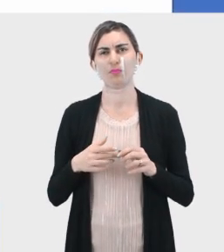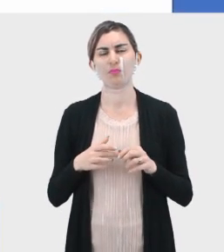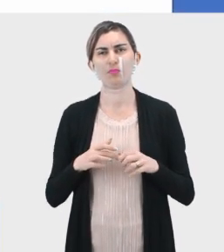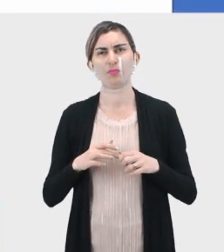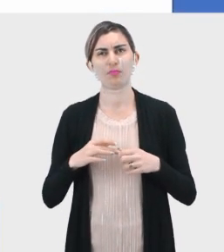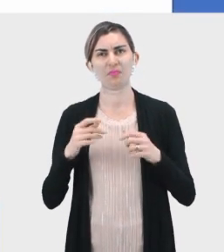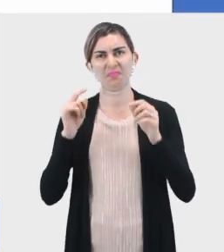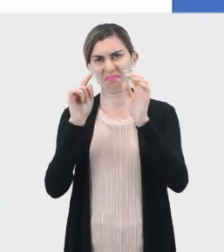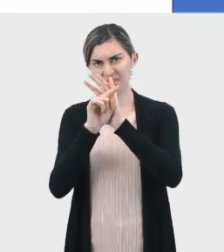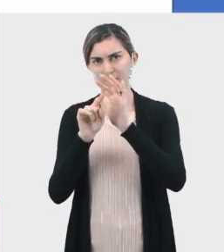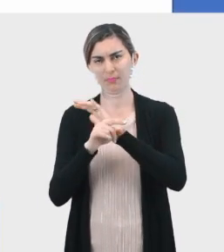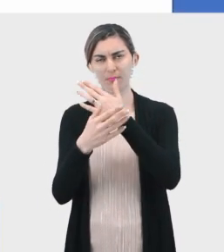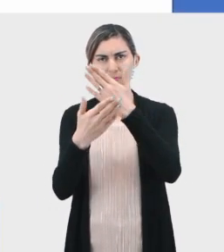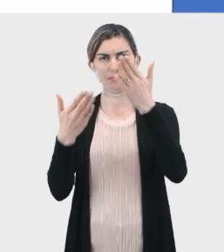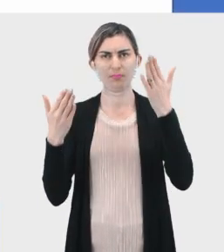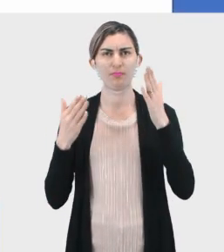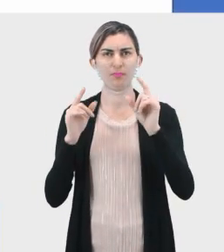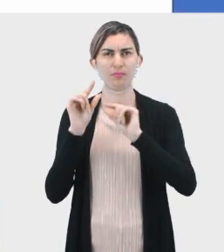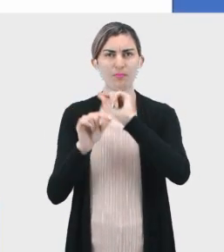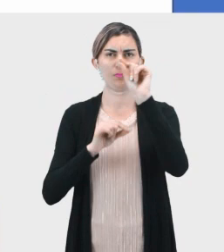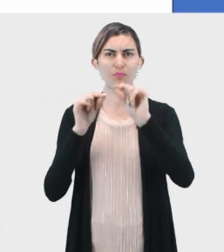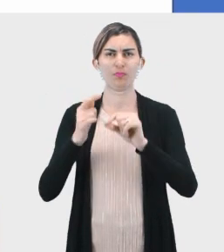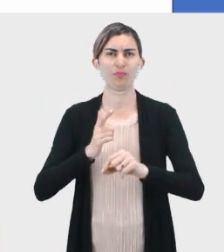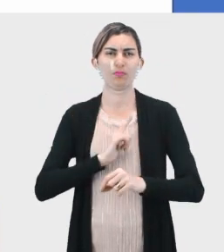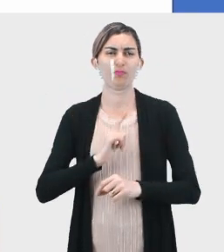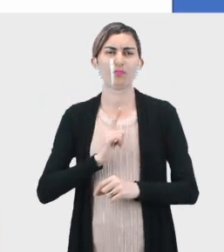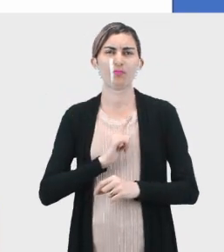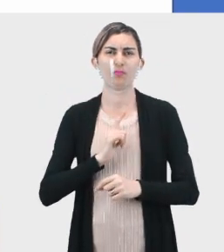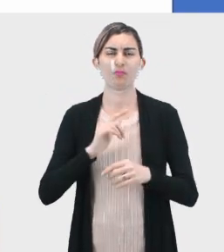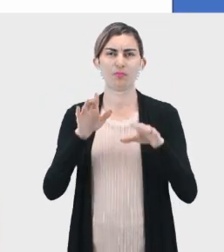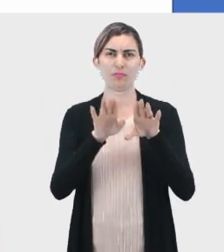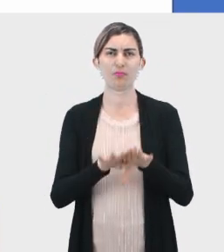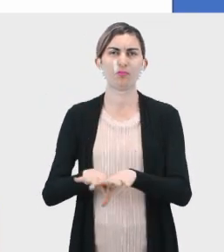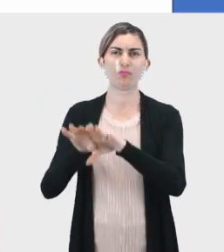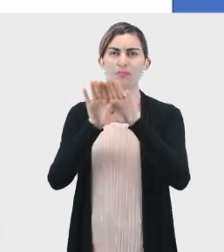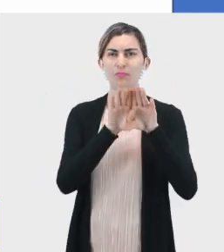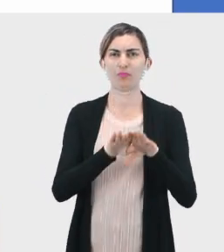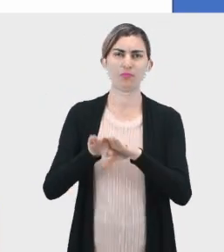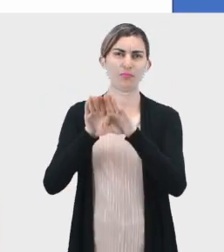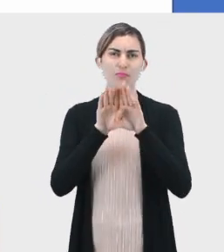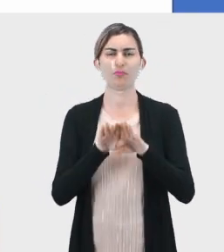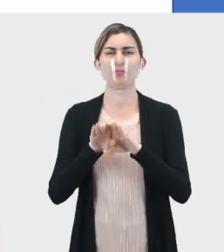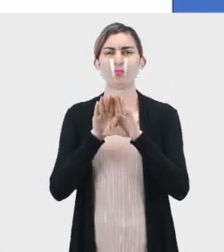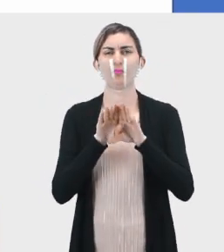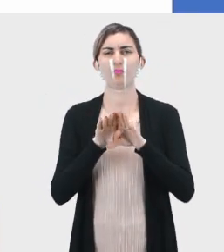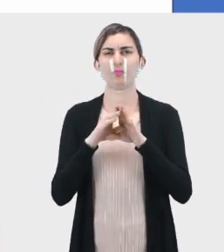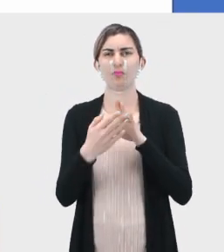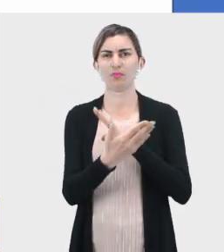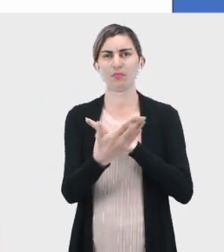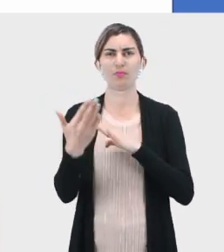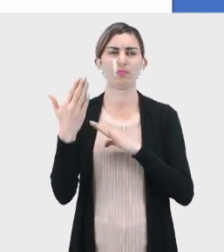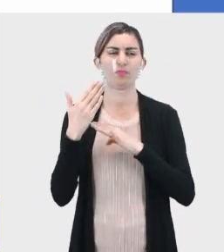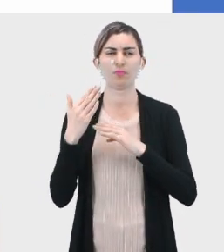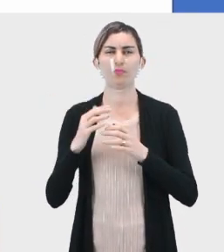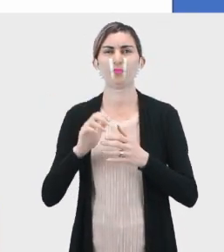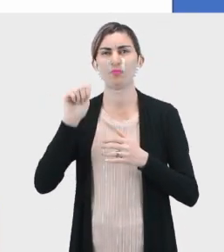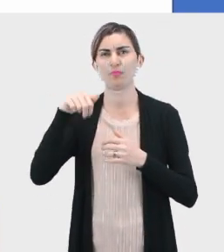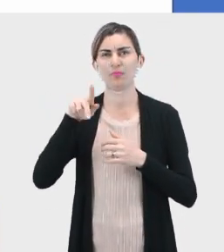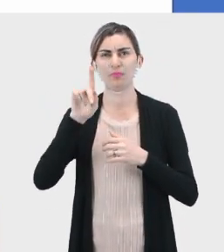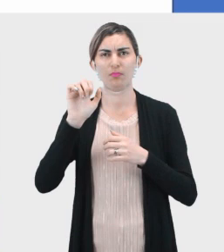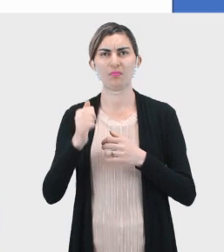E a questão é a seguinte, o que é que elas têm em comum? Wonder Woman e